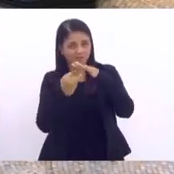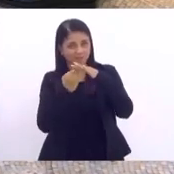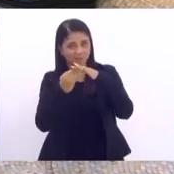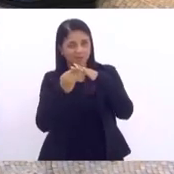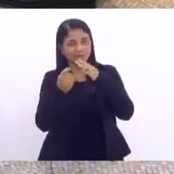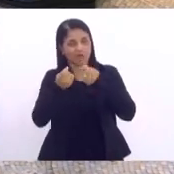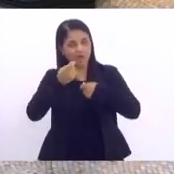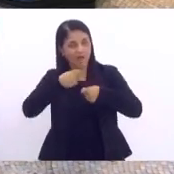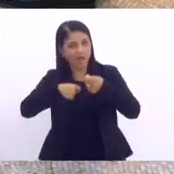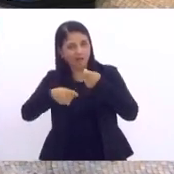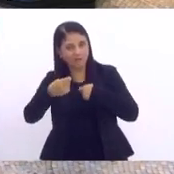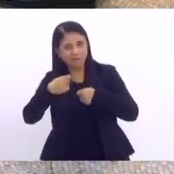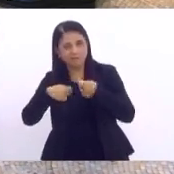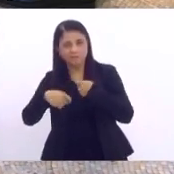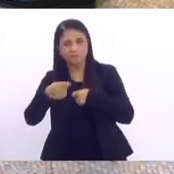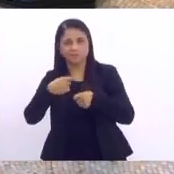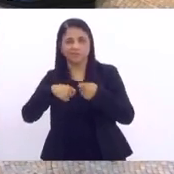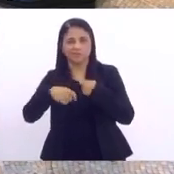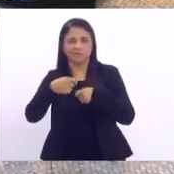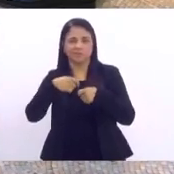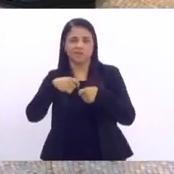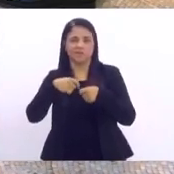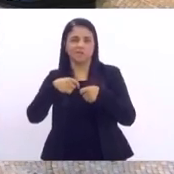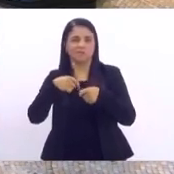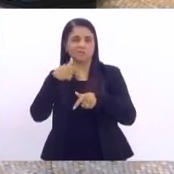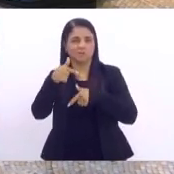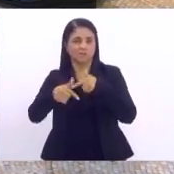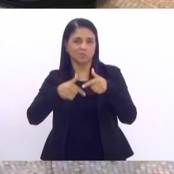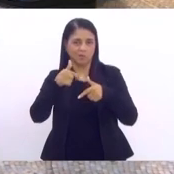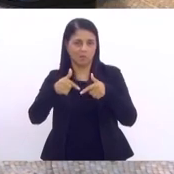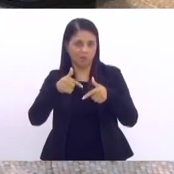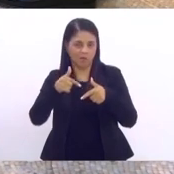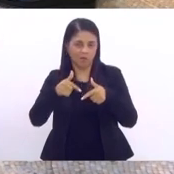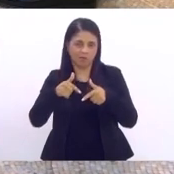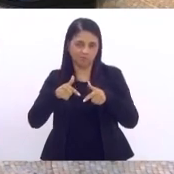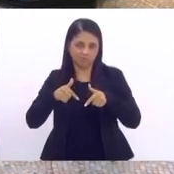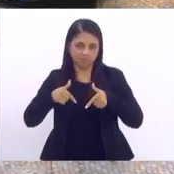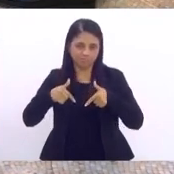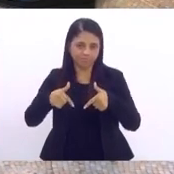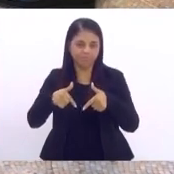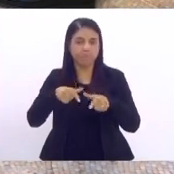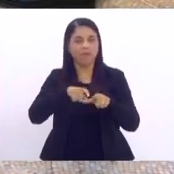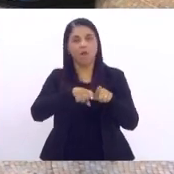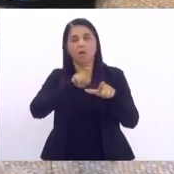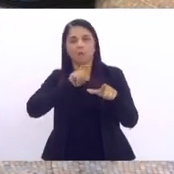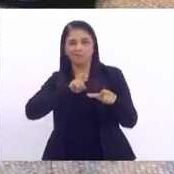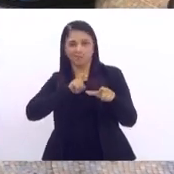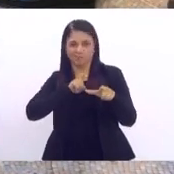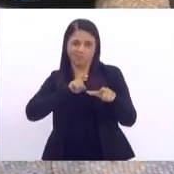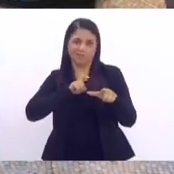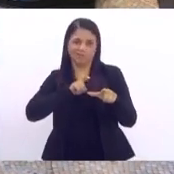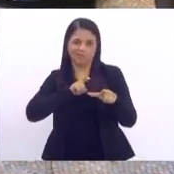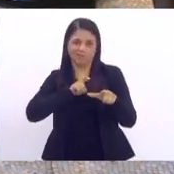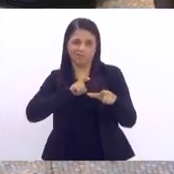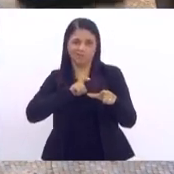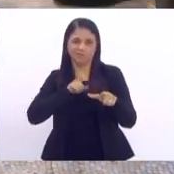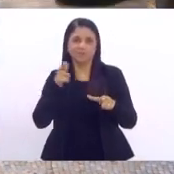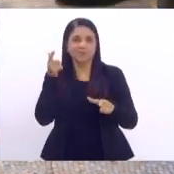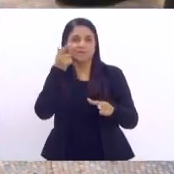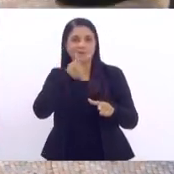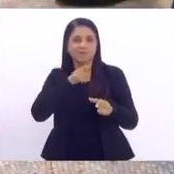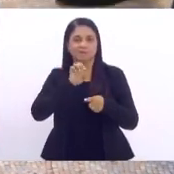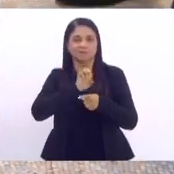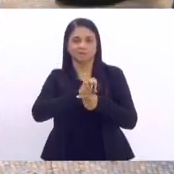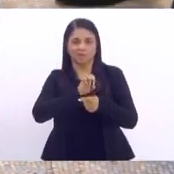sua realidade da melhor maneira possível, com total autonomia, e ganha o Estado com isso. Então, meu